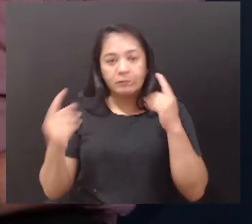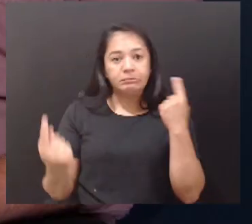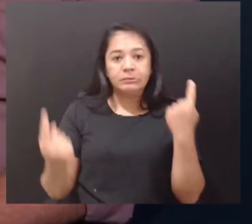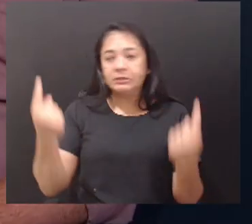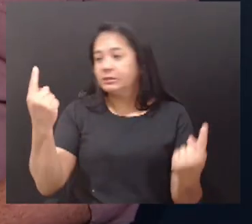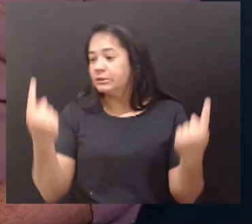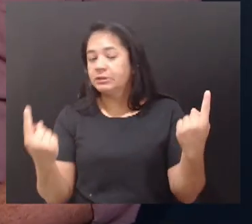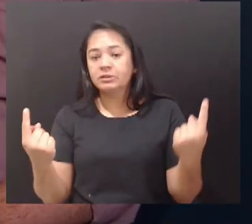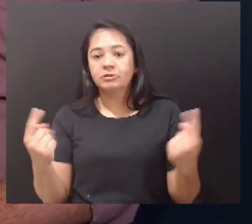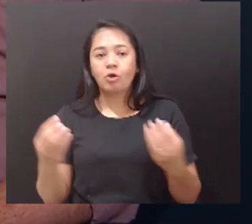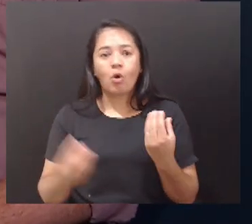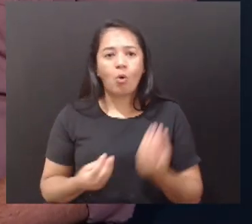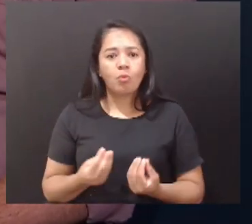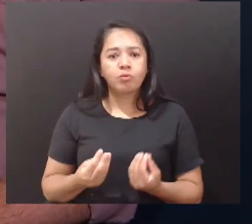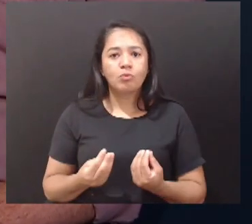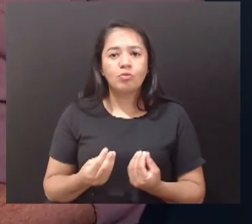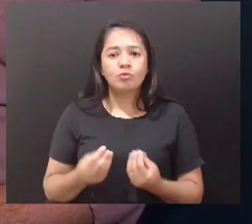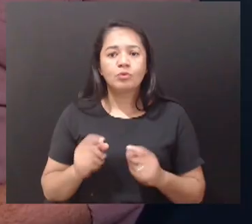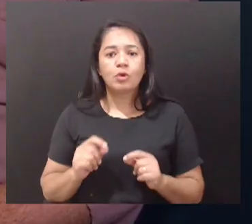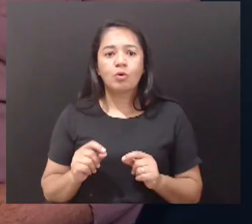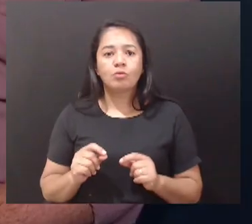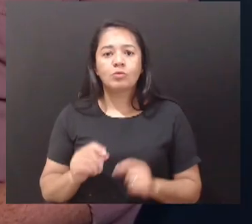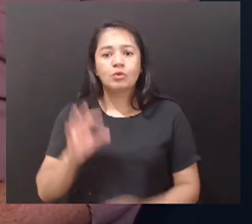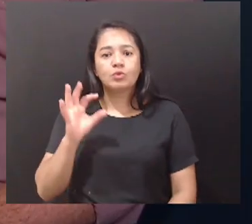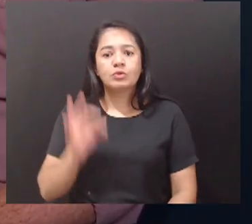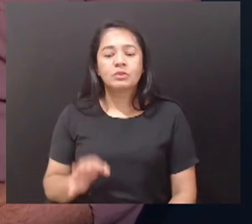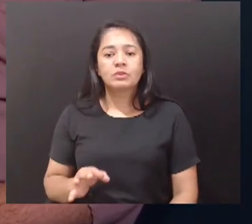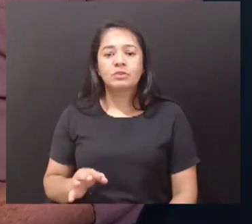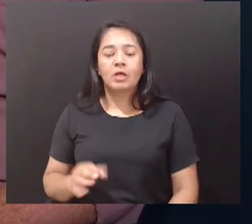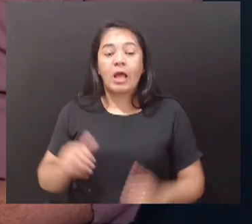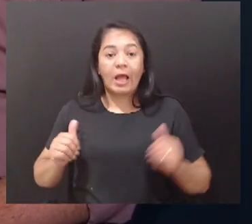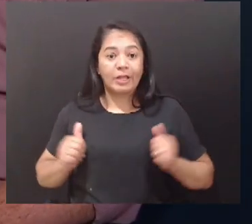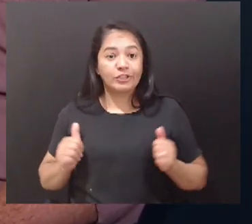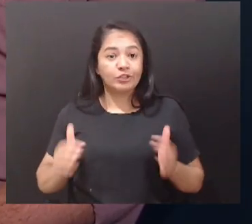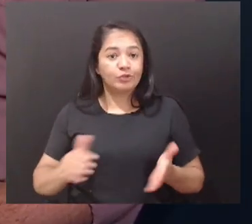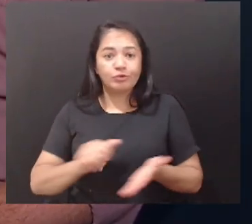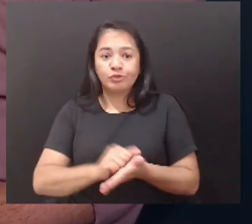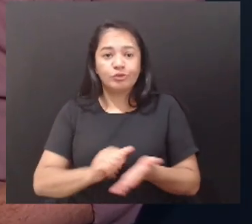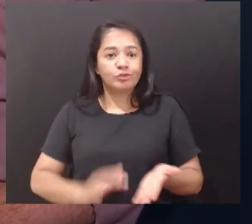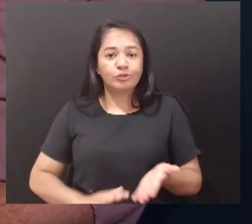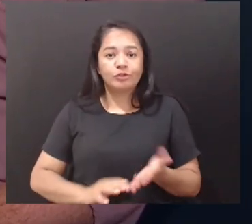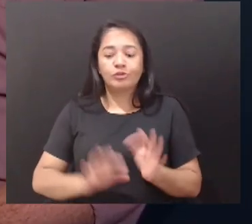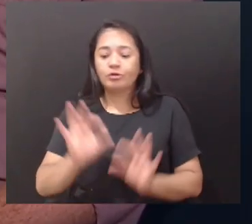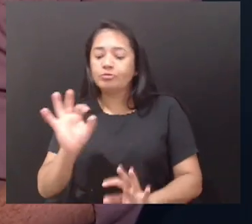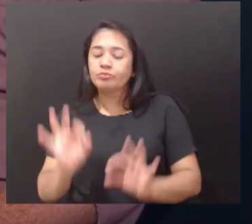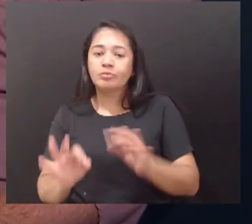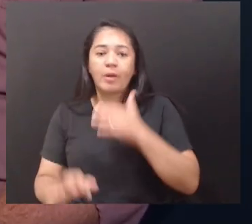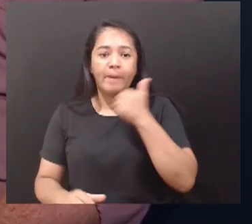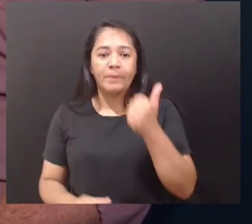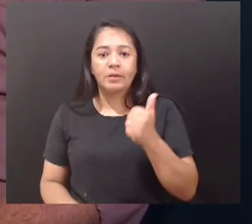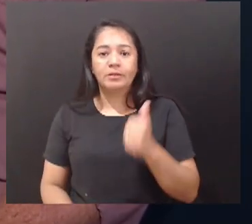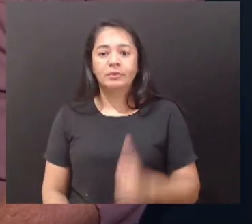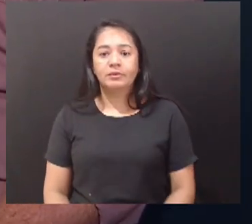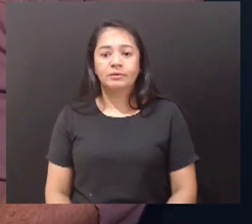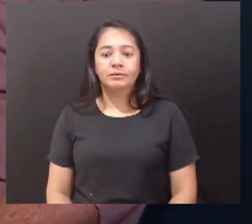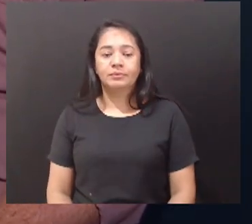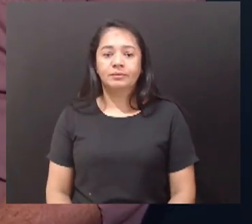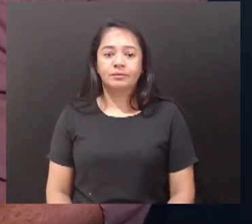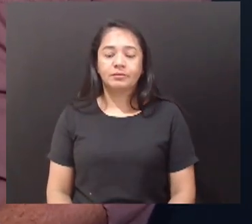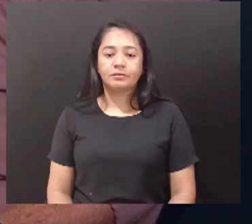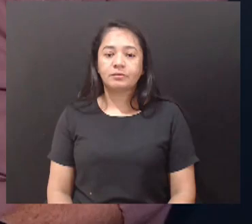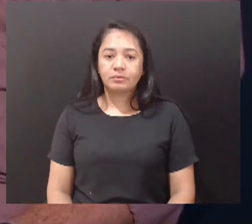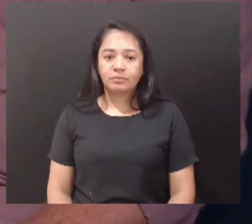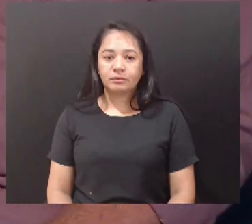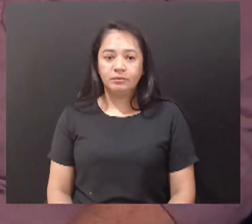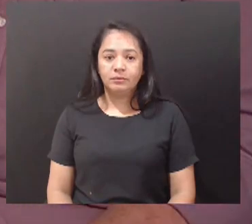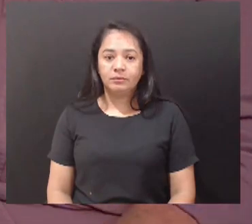indecisão? O que é o ideal, né? Qual que é o passo, o planejamento para essa pessoa não chegar nessa situação? Para a pessoa